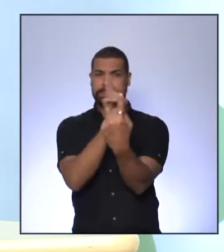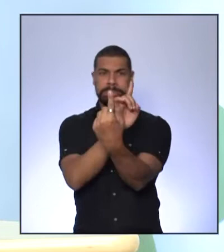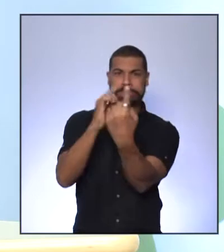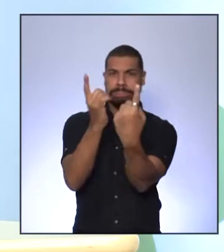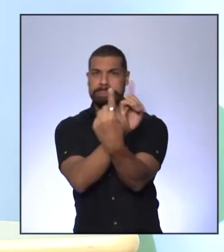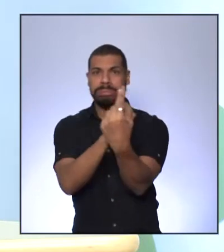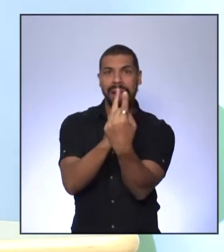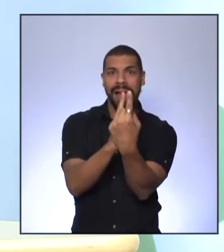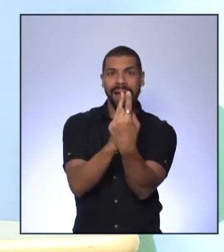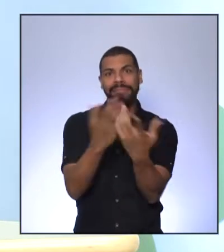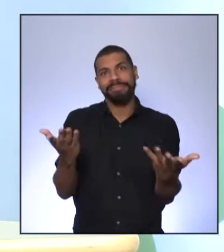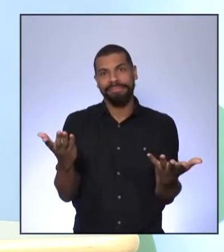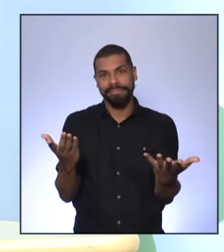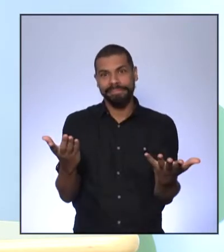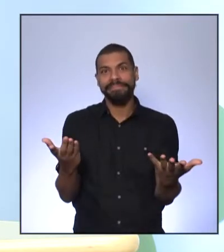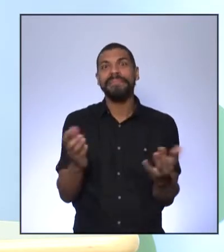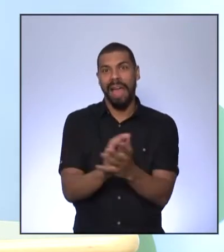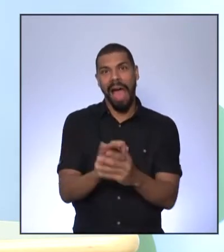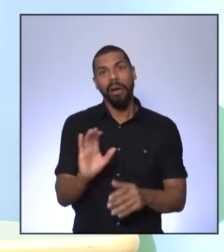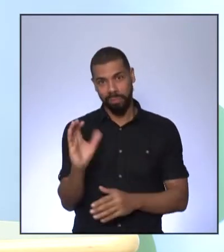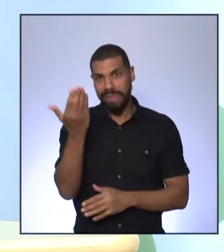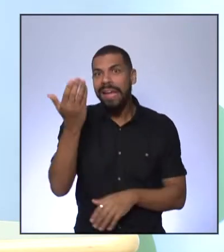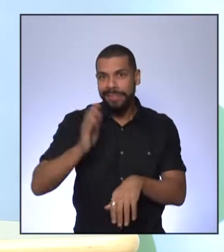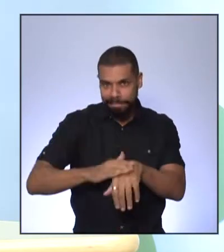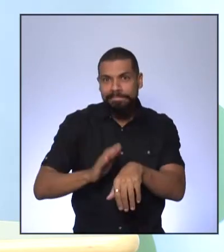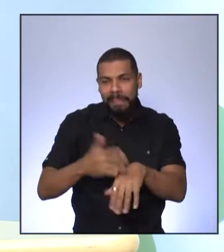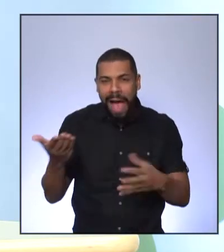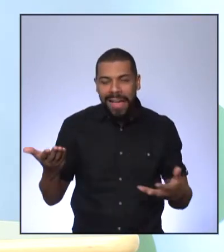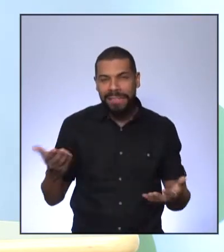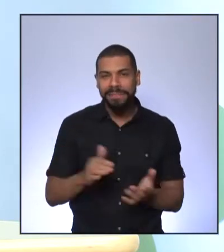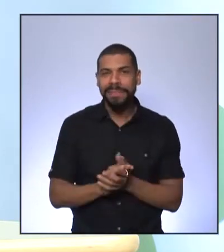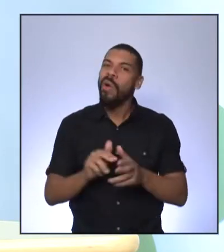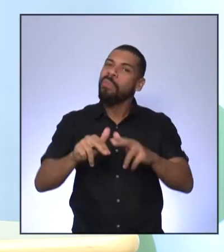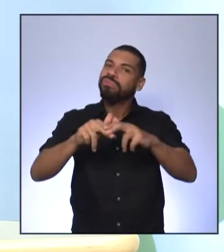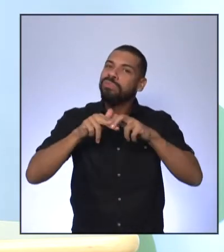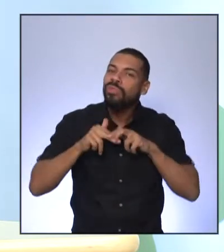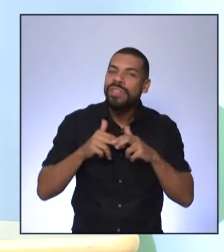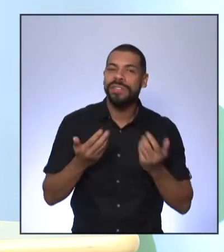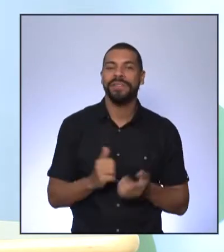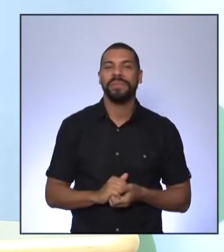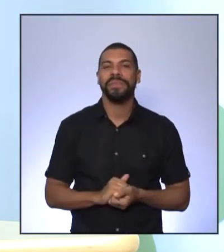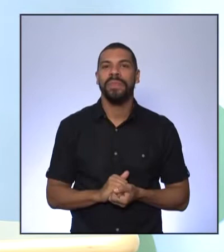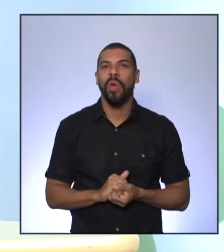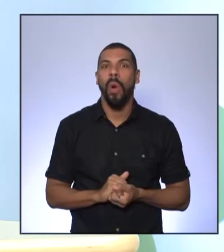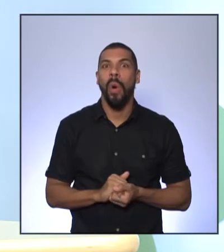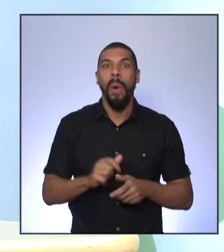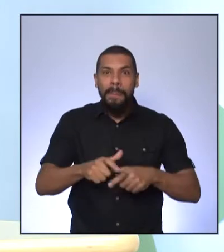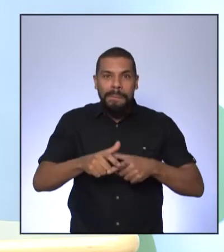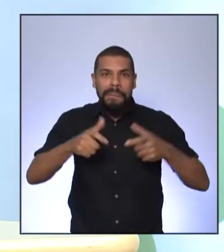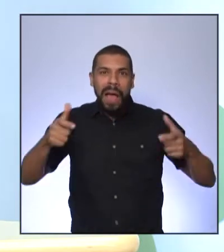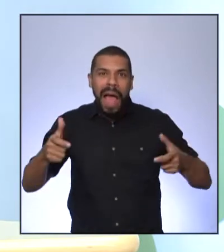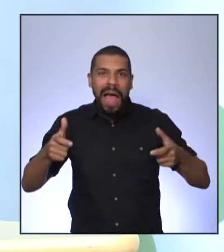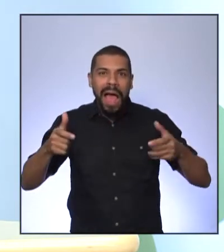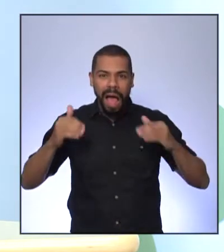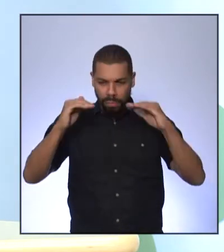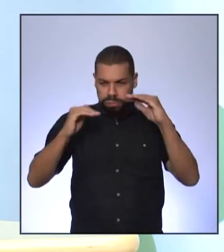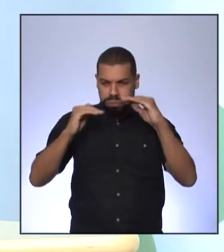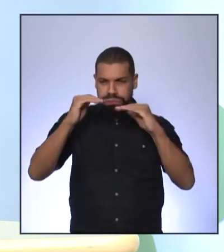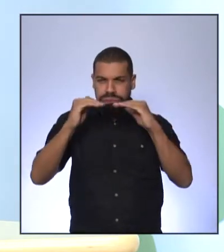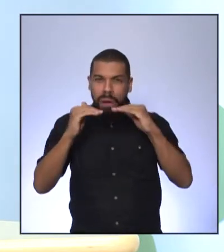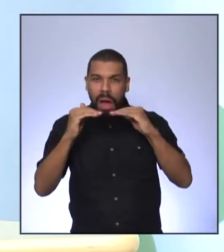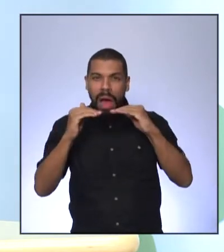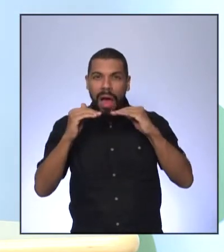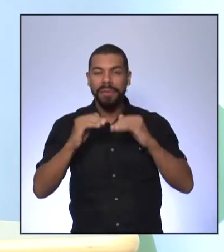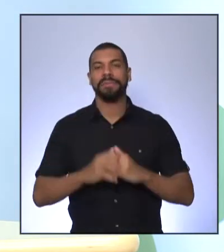chance de esbarrar em outras pessoas não é muito maior? Então, isso favorece as colisões. Então, quanto maior a concentração, maior